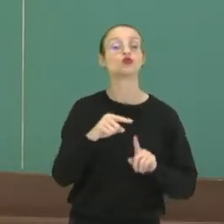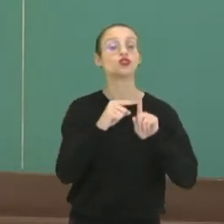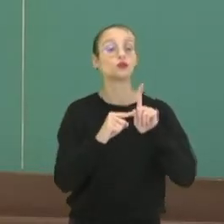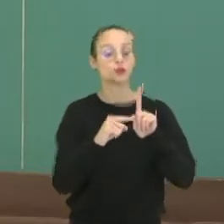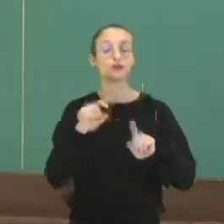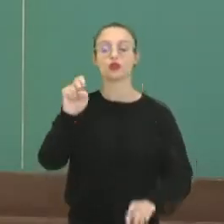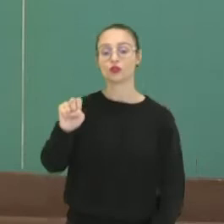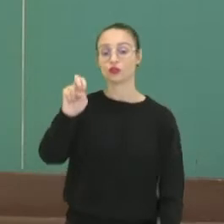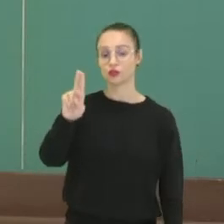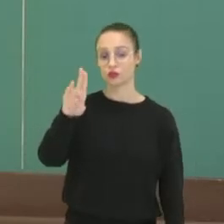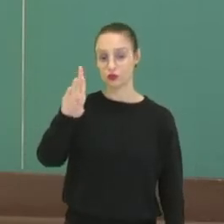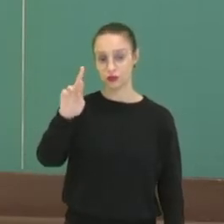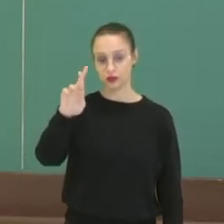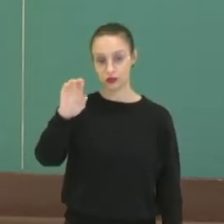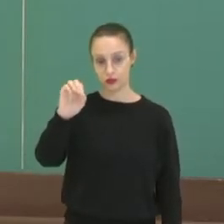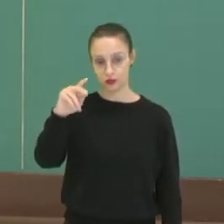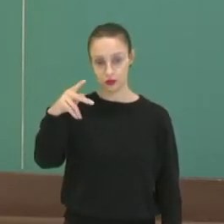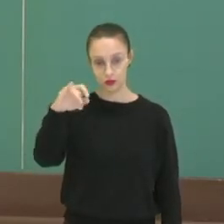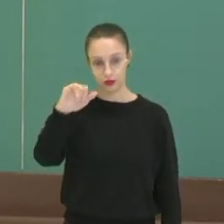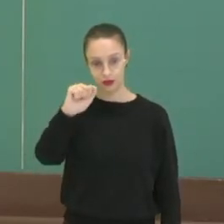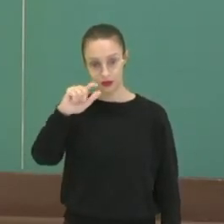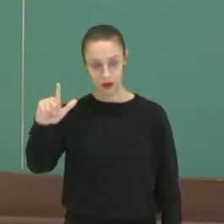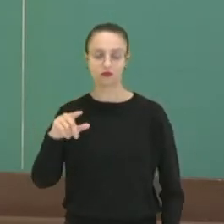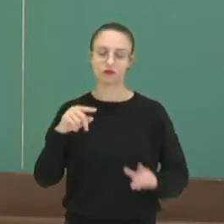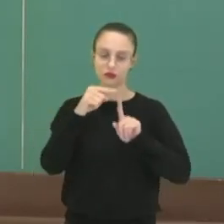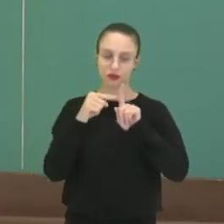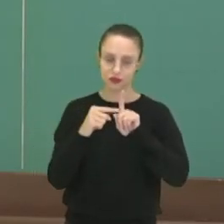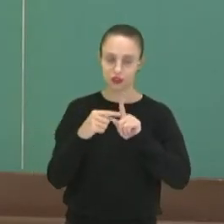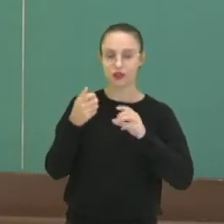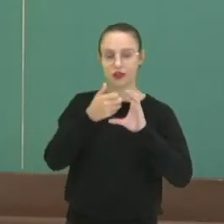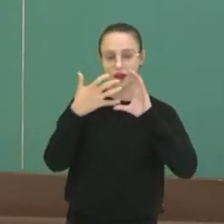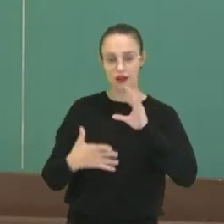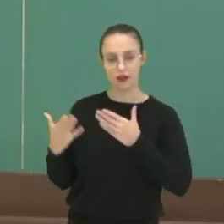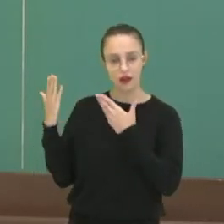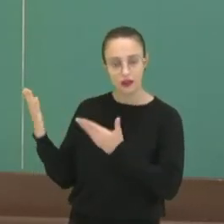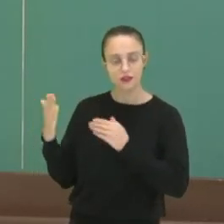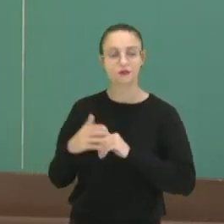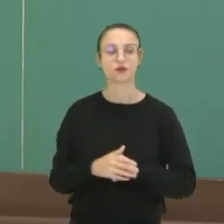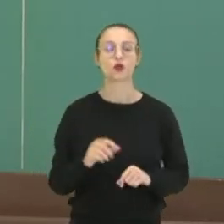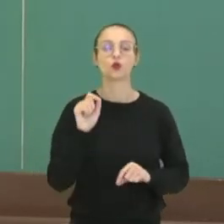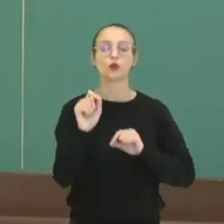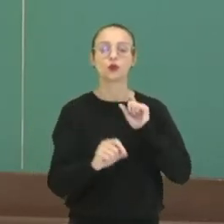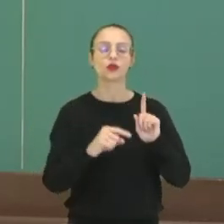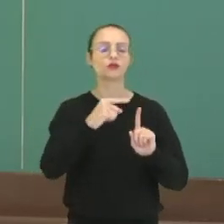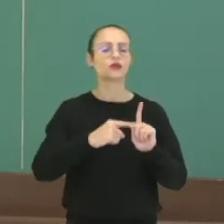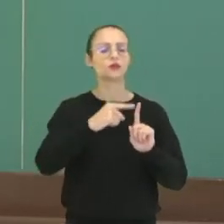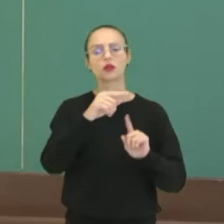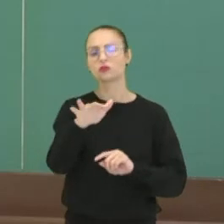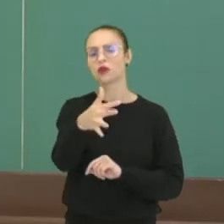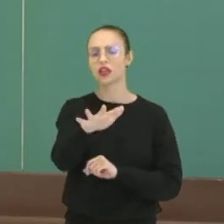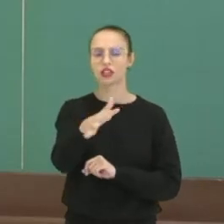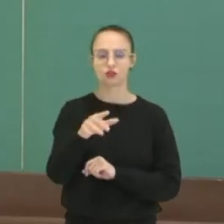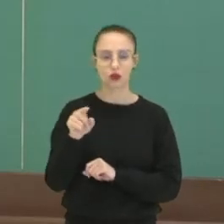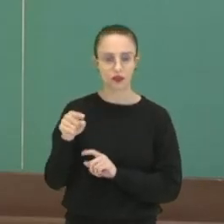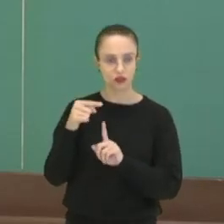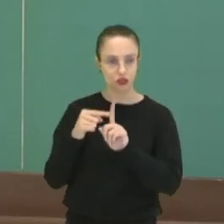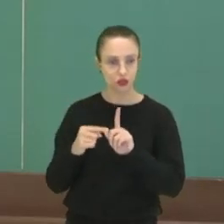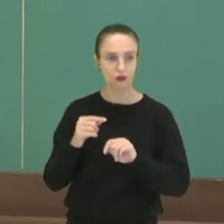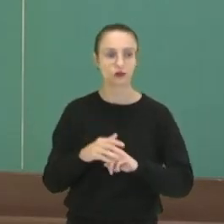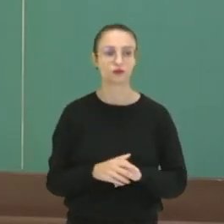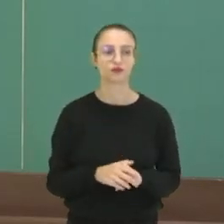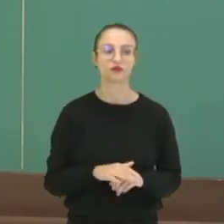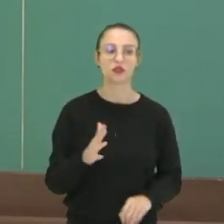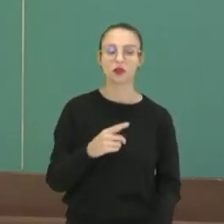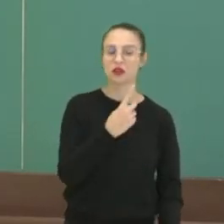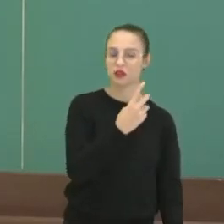clima? Subtropical, que tem essas características que nós falamos ali. E quais são as temperaturas médias desse tipo de clima?